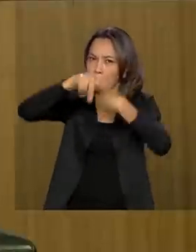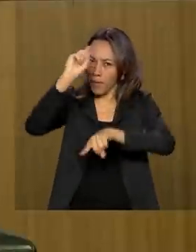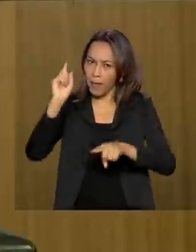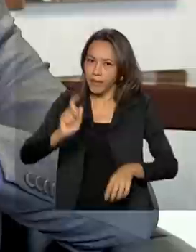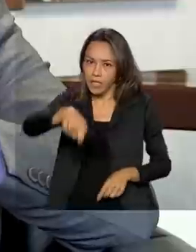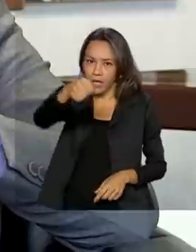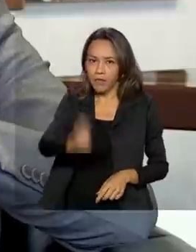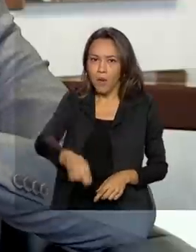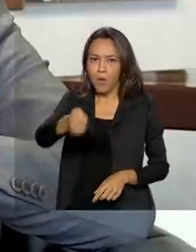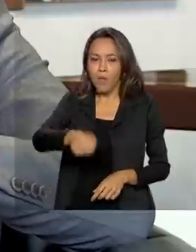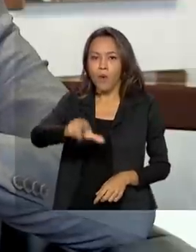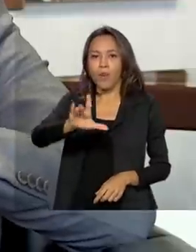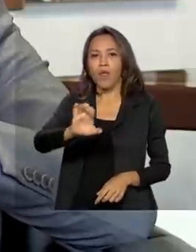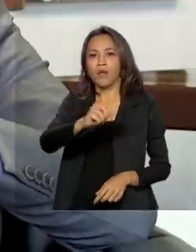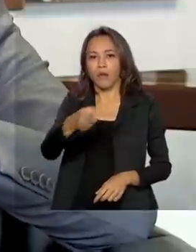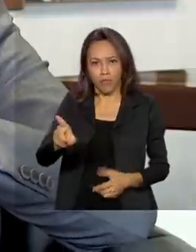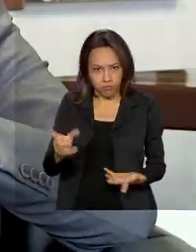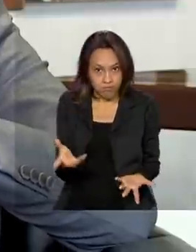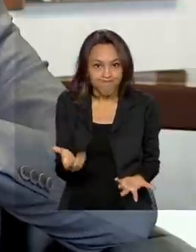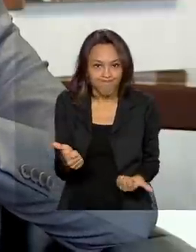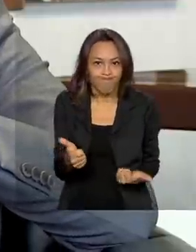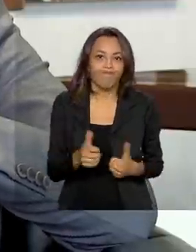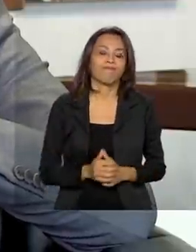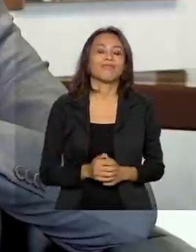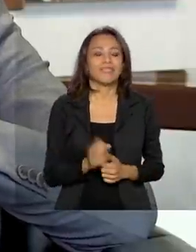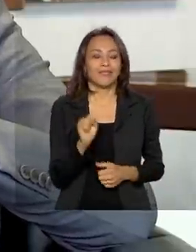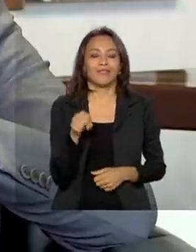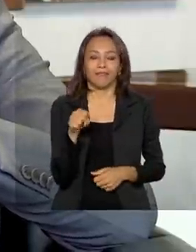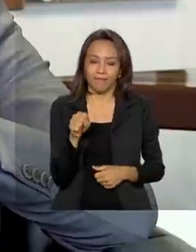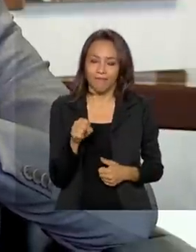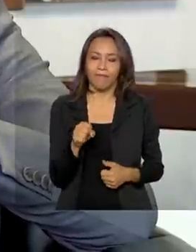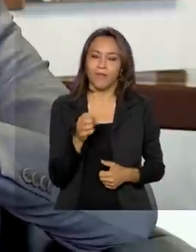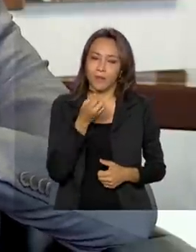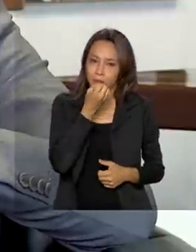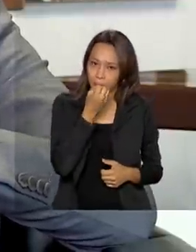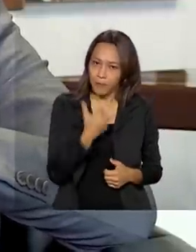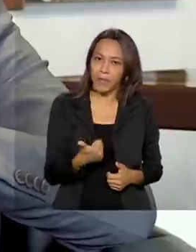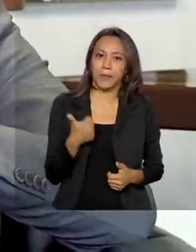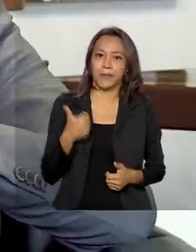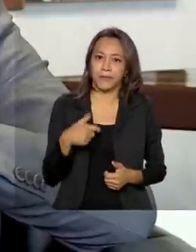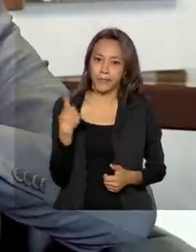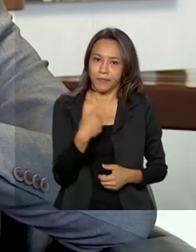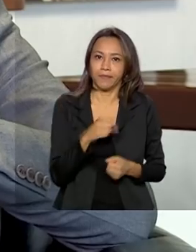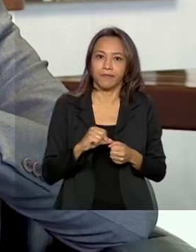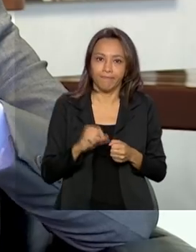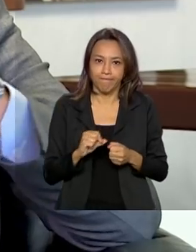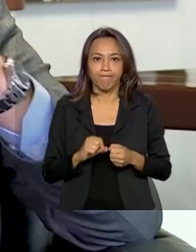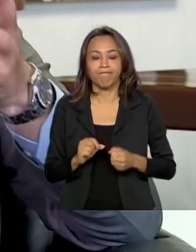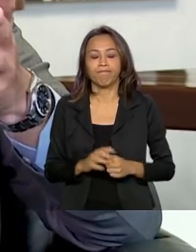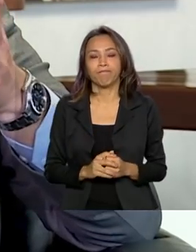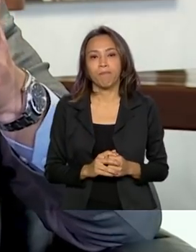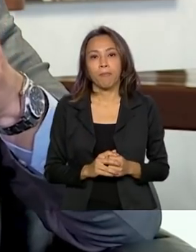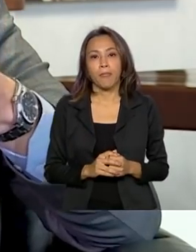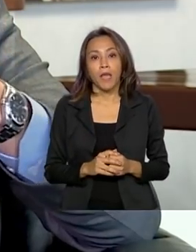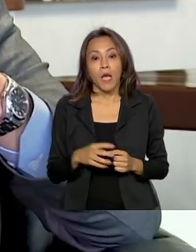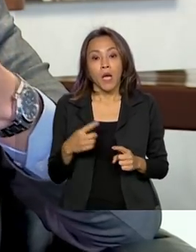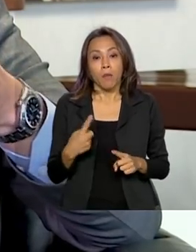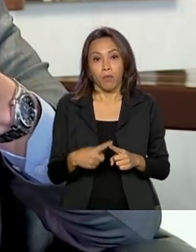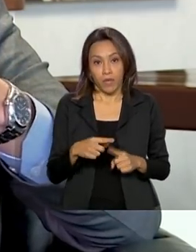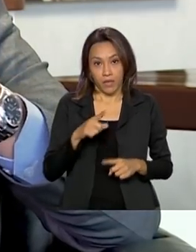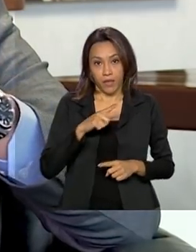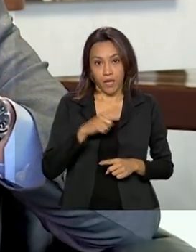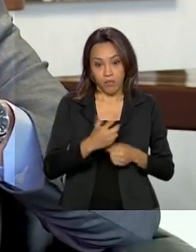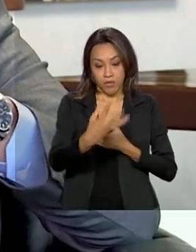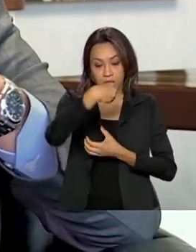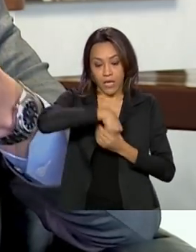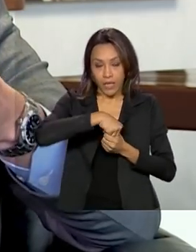como um todo. Olha, Paulo, isso foi um grande feito, porque nós temos no ICMBio, no